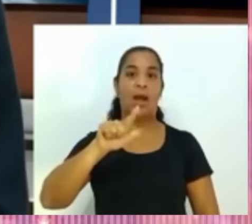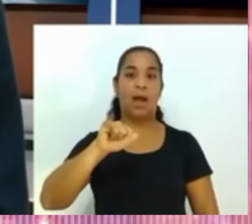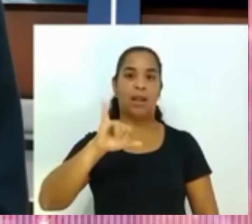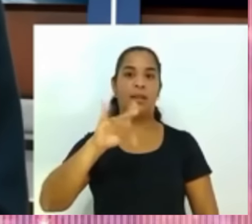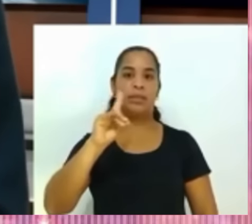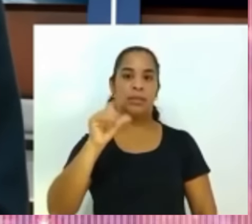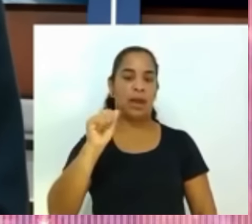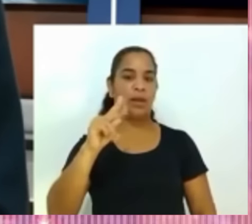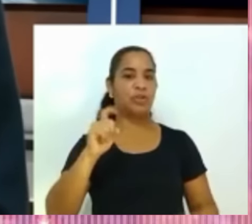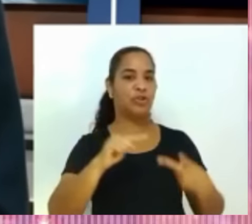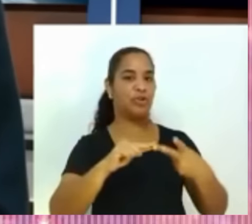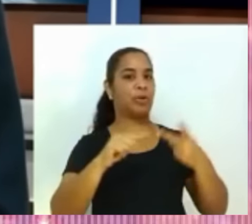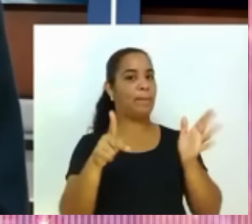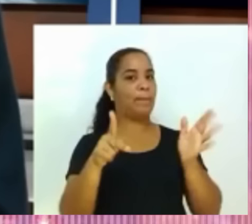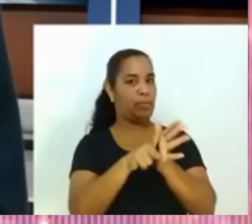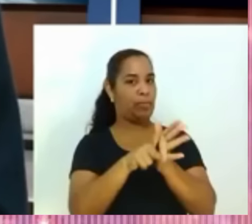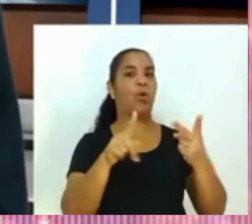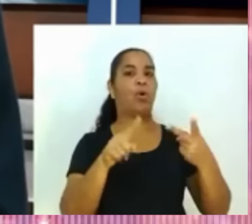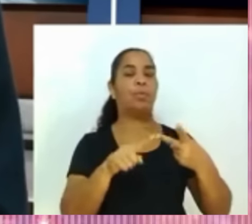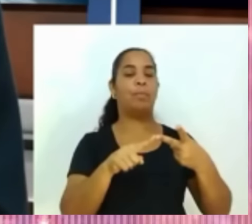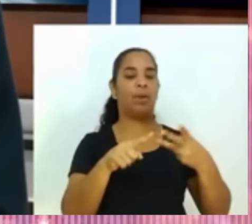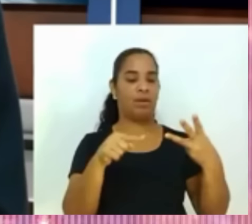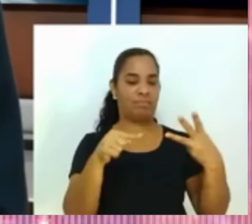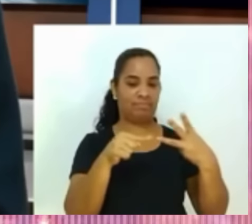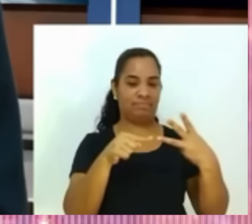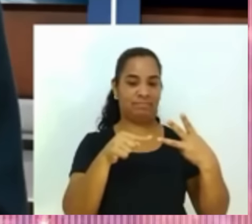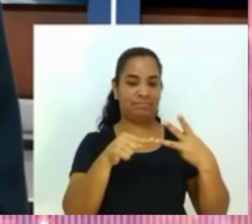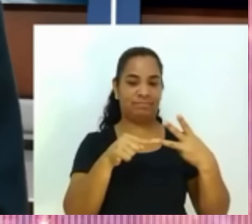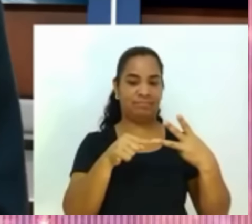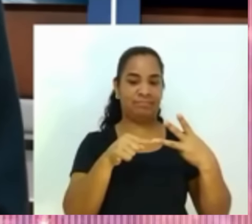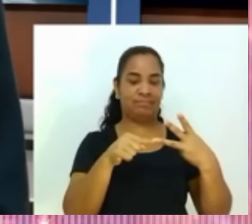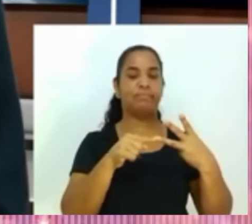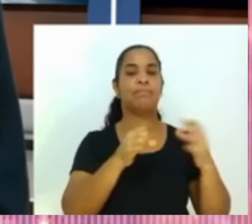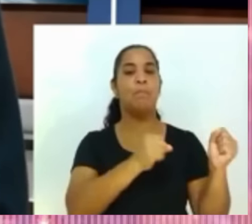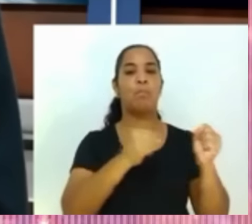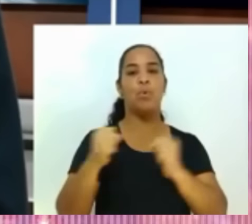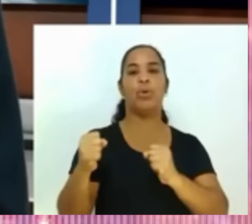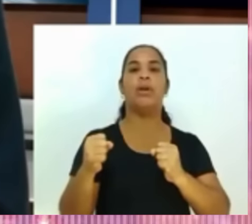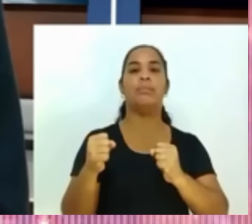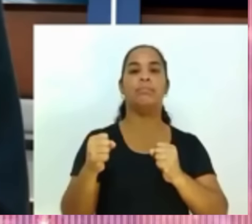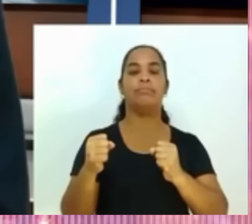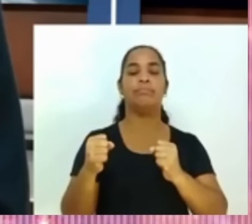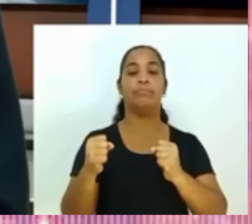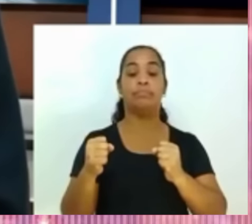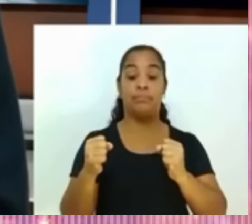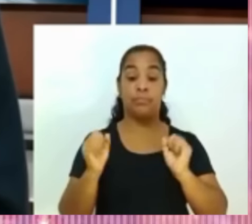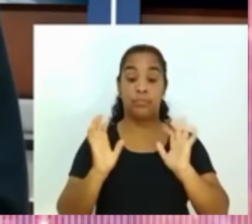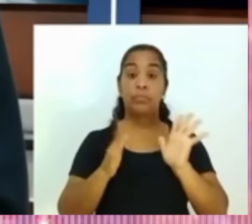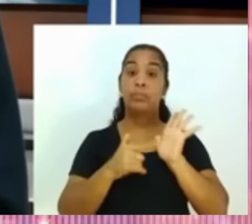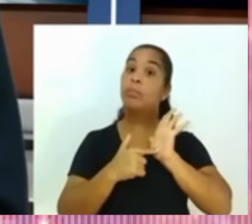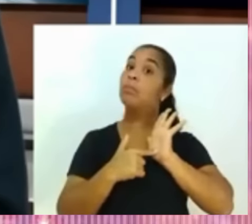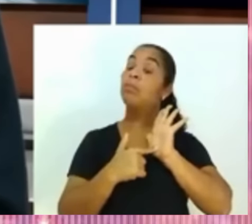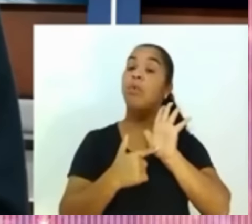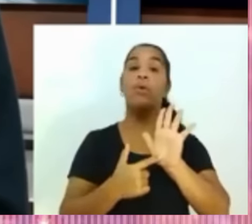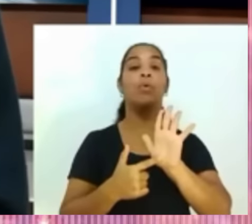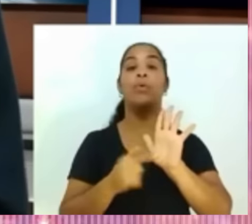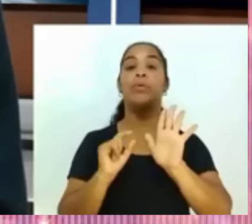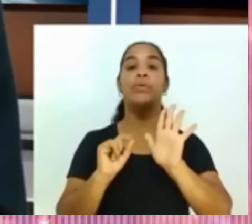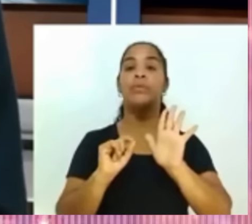o terceiro Era exatamente o poder apresentava o notável